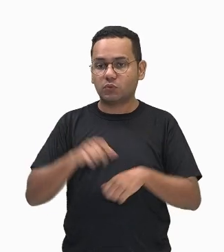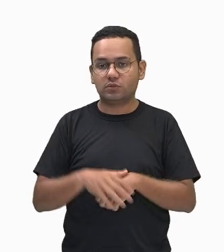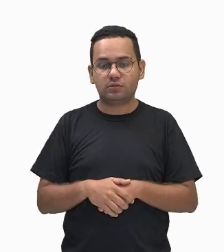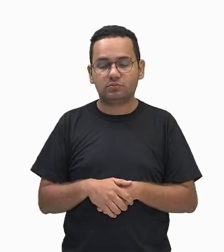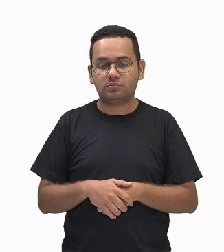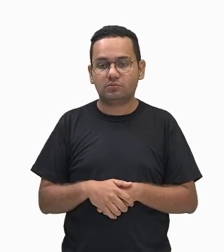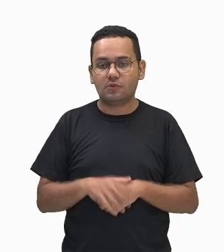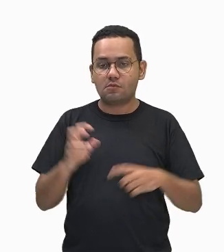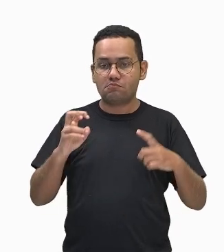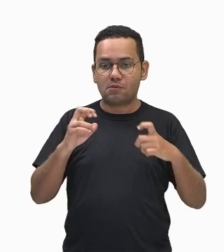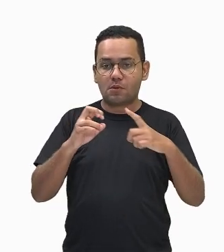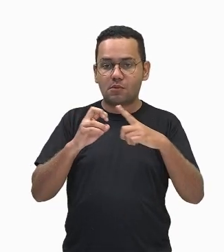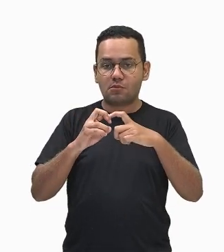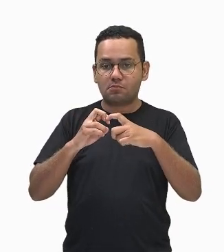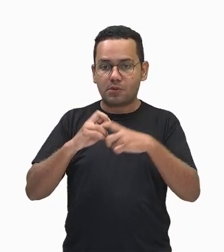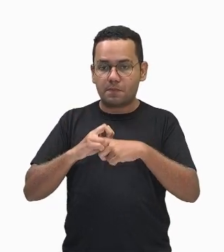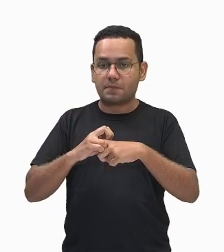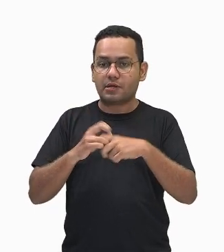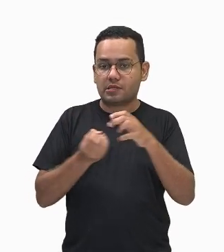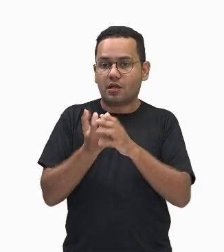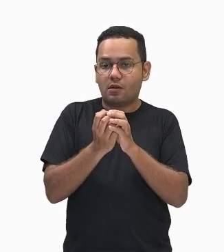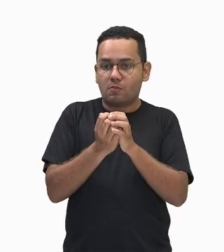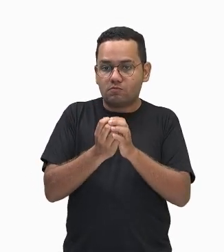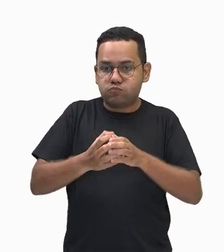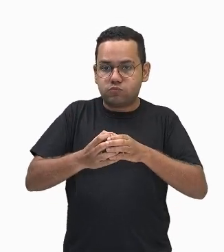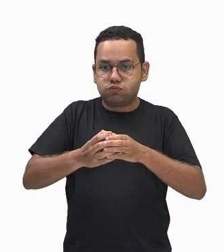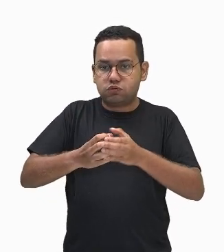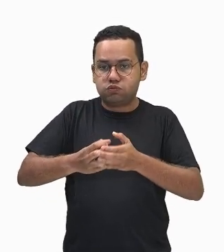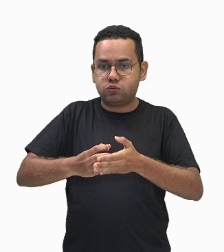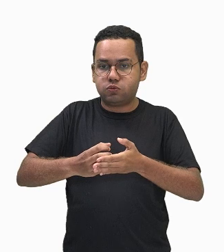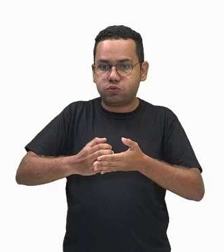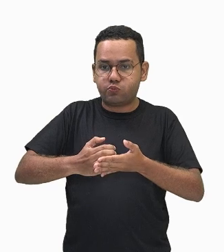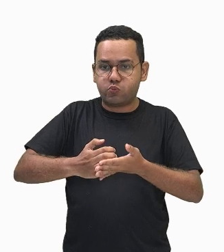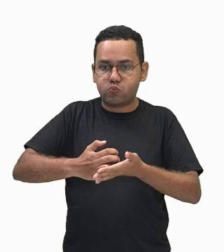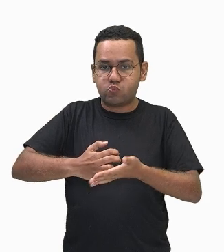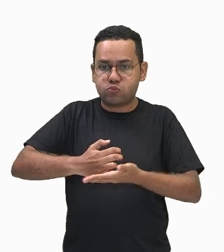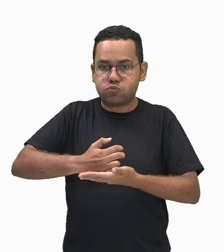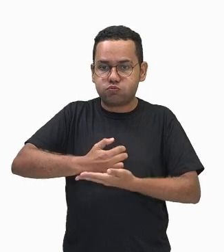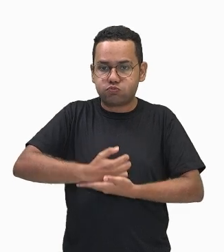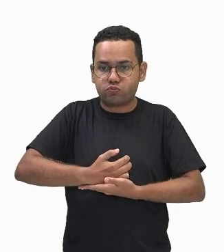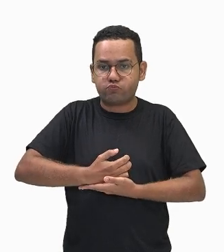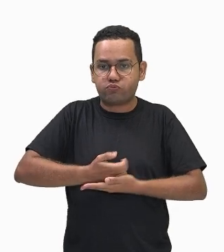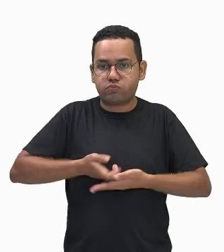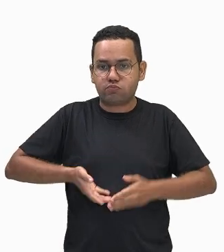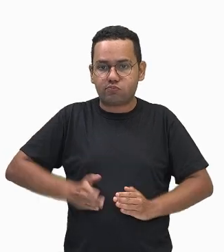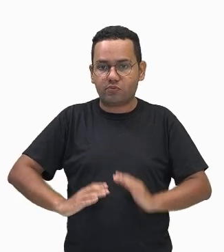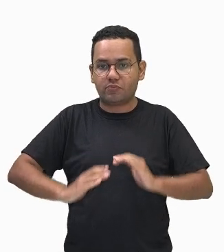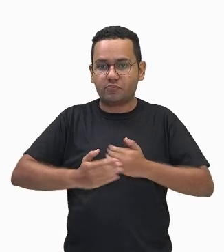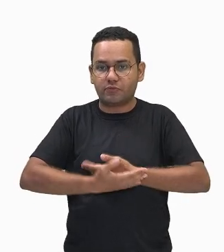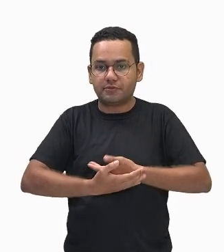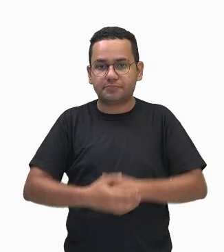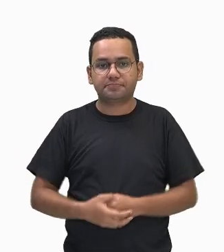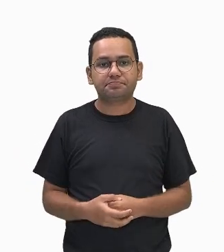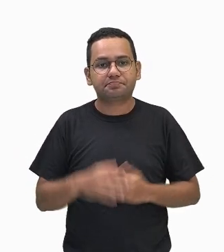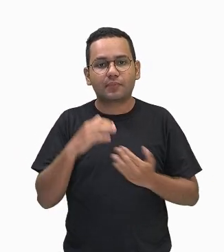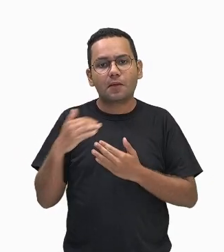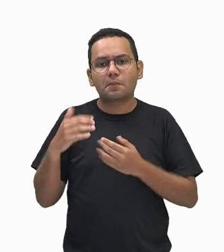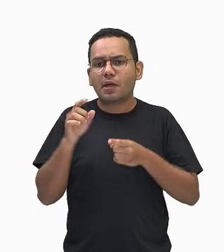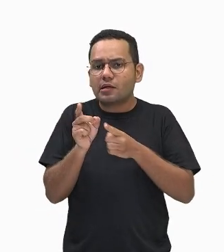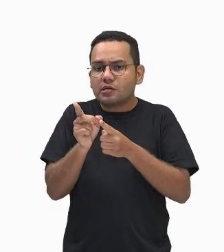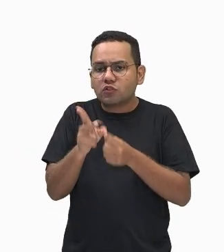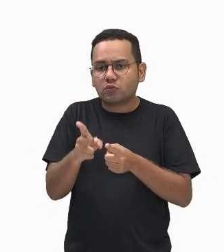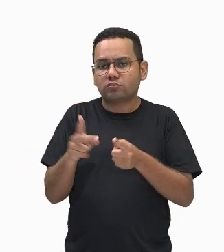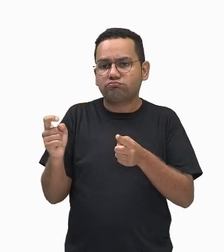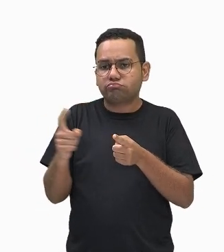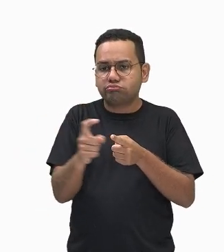o óvulo para gerar uma nova vida, a partir da formação do zigoto. A ejaculação é o processo pelo qual o sêmen é